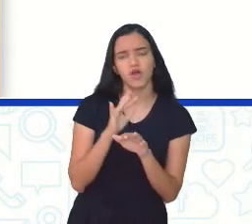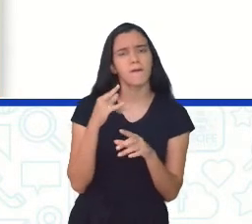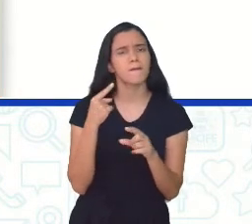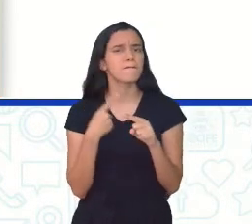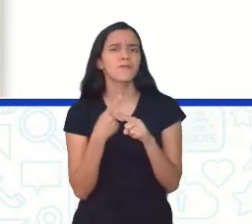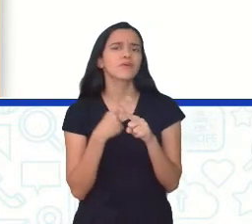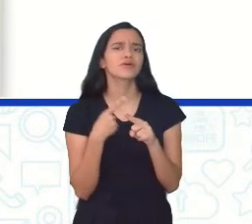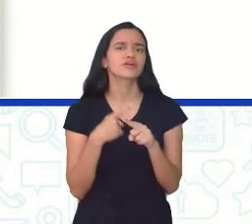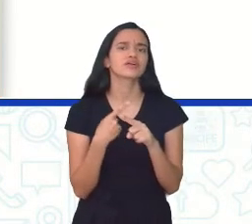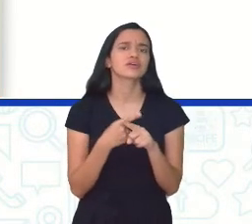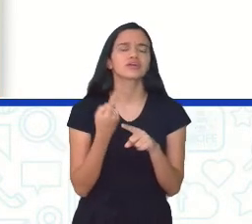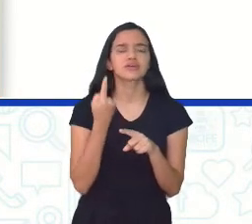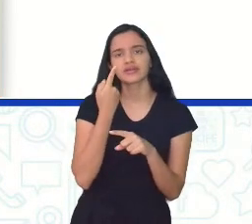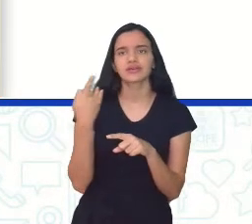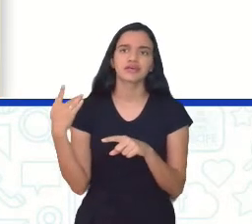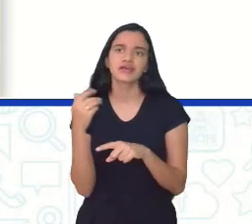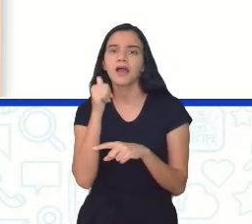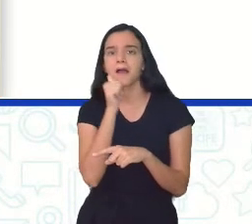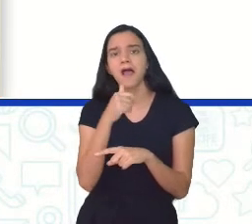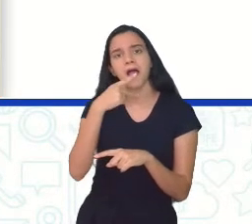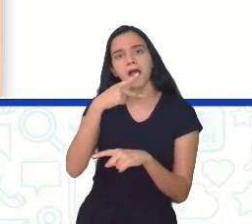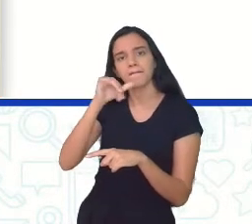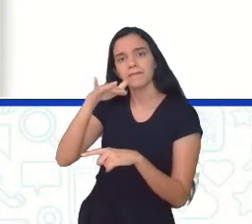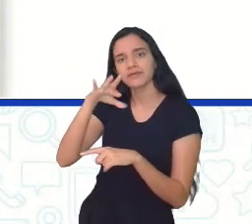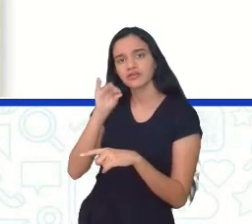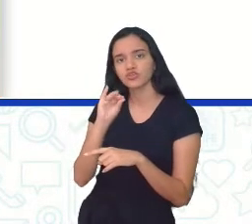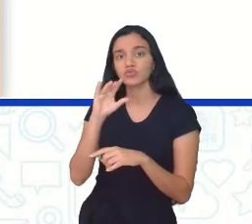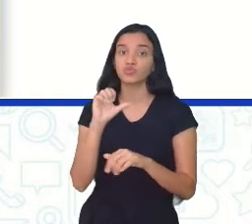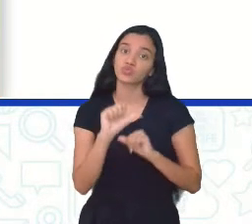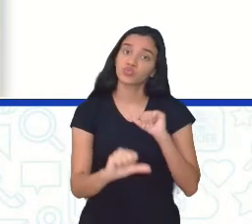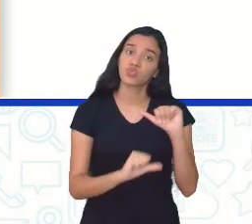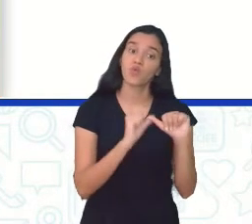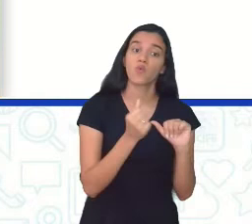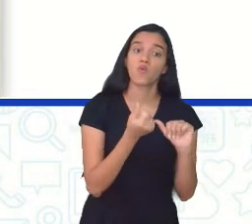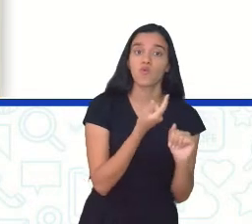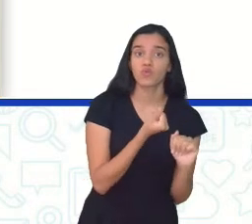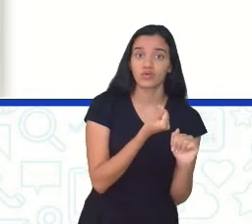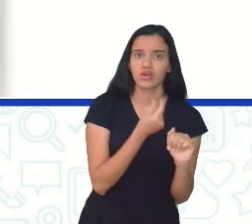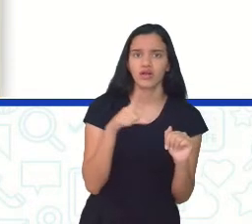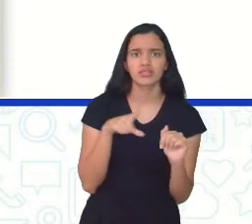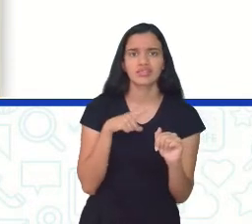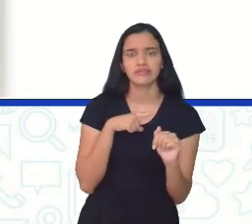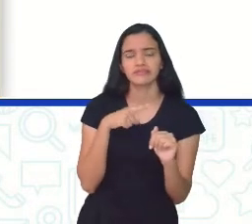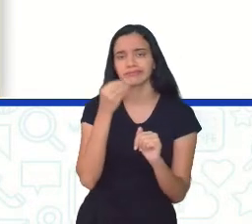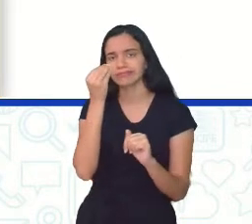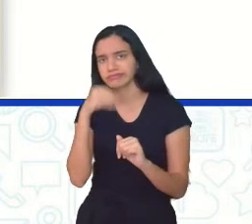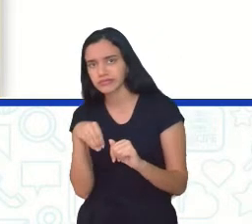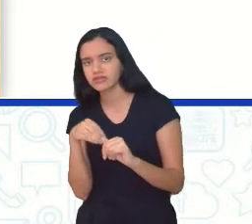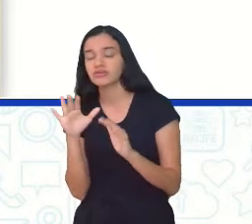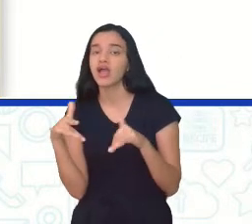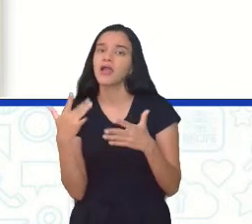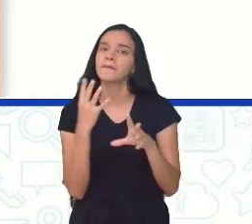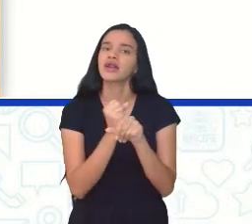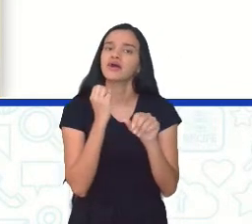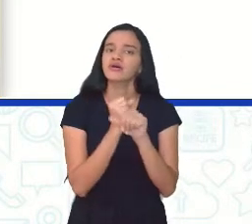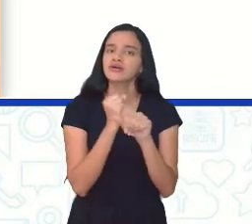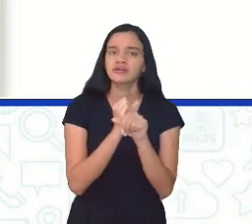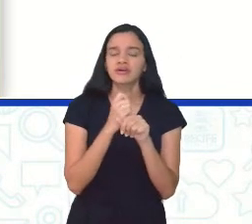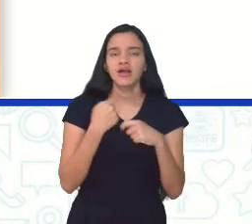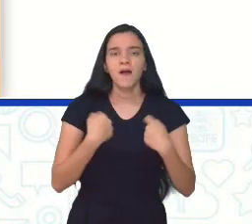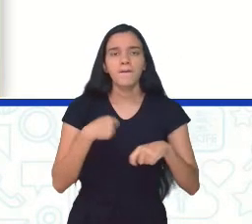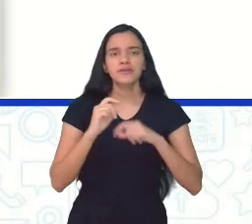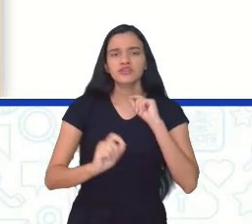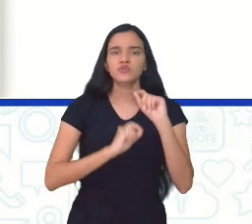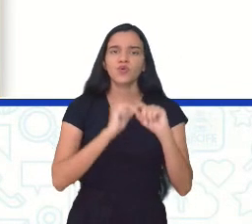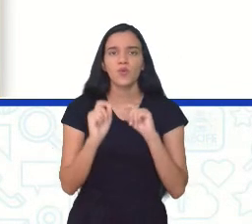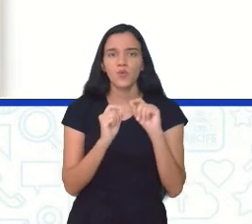Porque aqui Pedro trocou um valor e teve um prejuízo. E para calcular esse prejuízo, ele